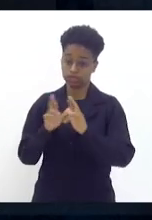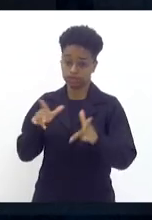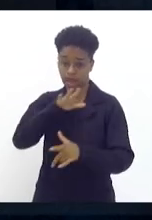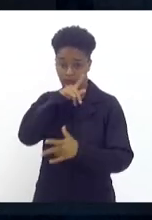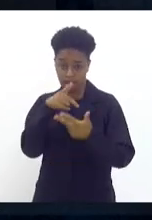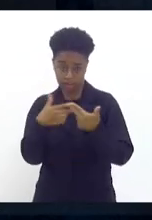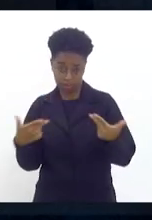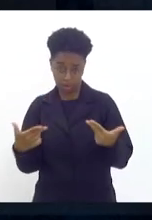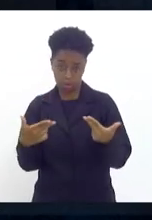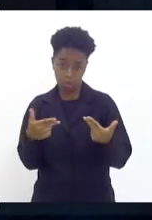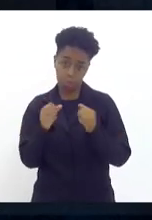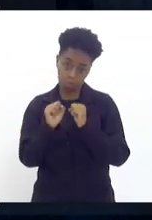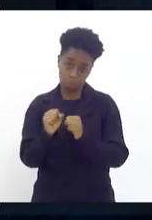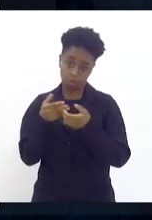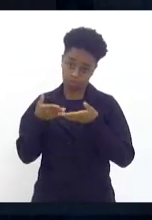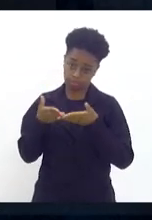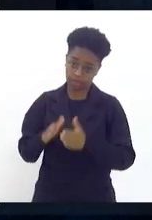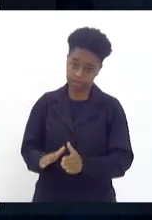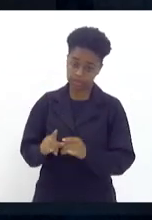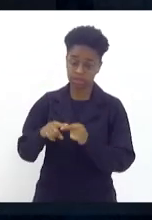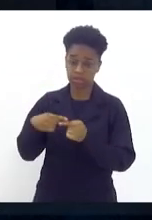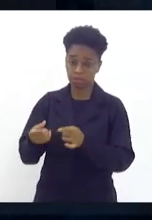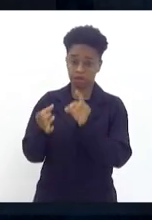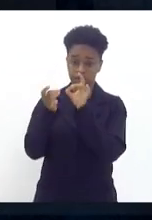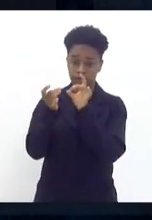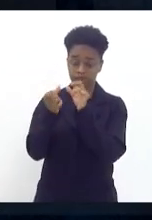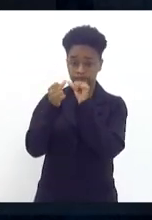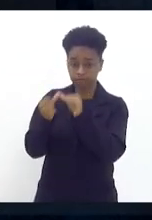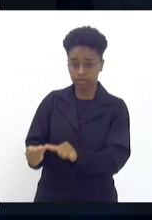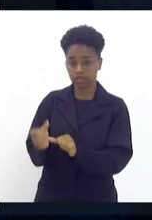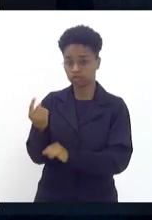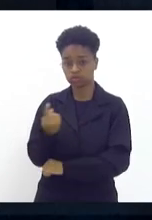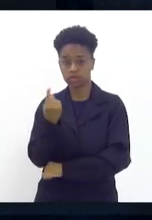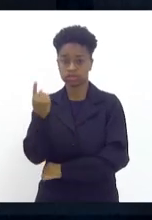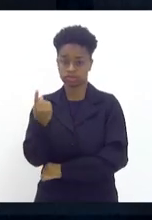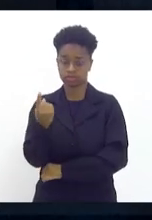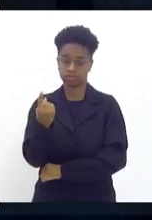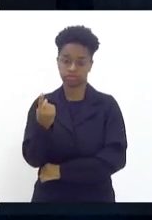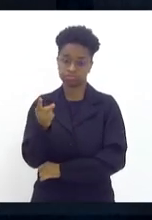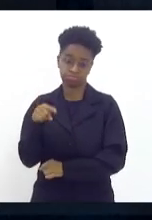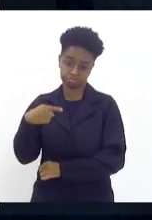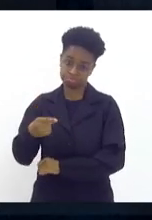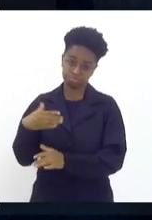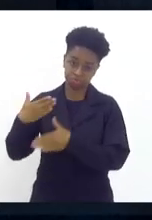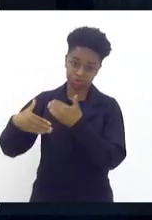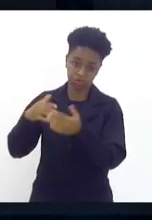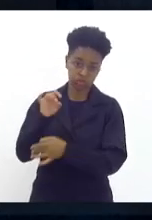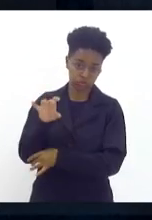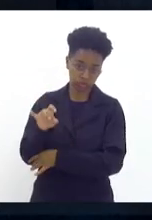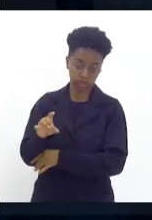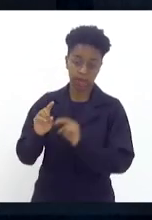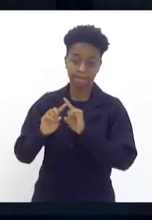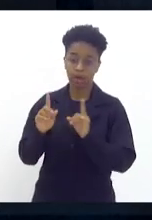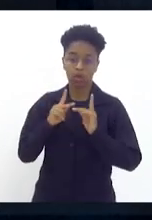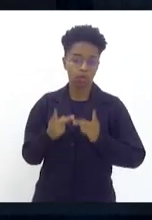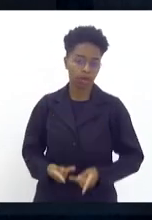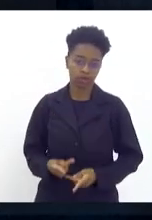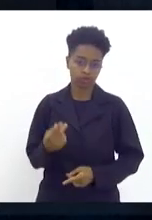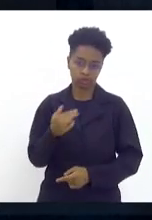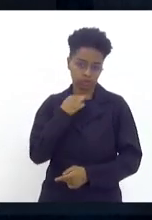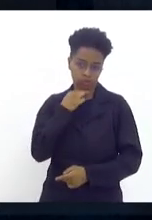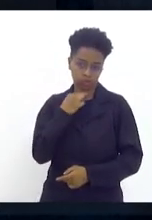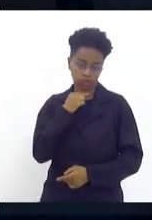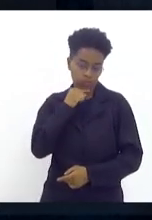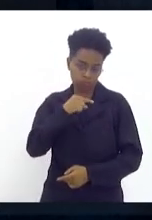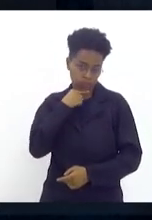bichinho, né, que pode nascer e ficar ali sozinho e se desenvolver, o ser humano não. Se ele